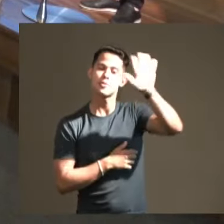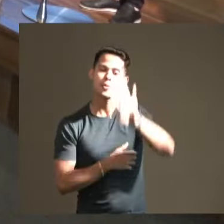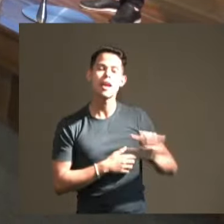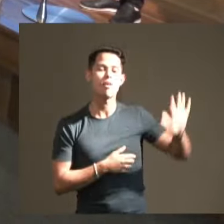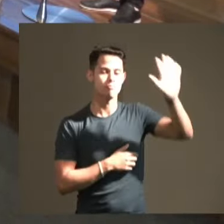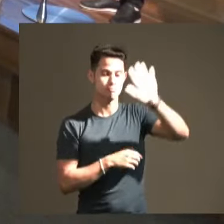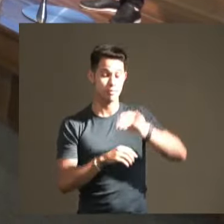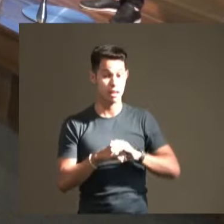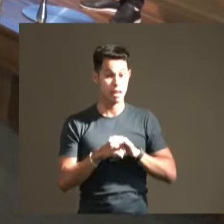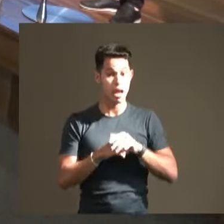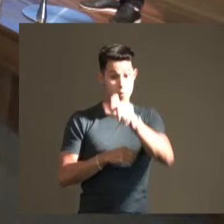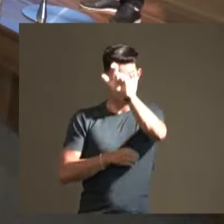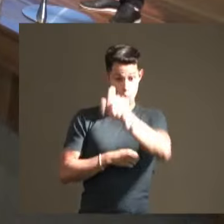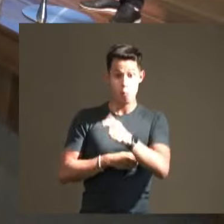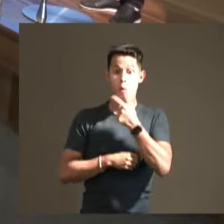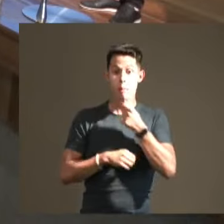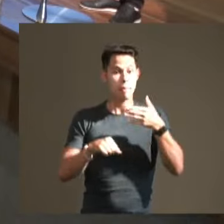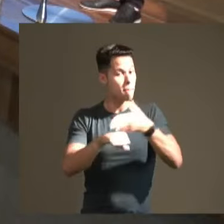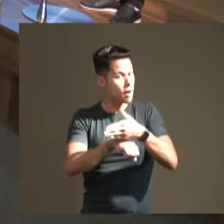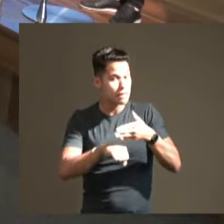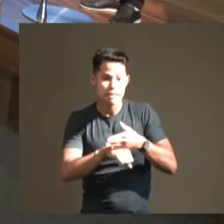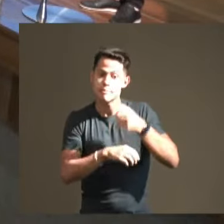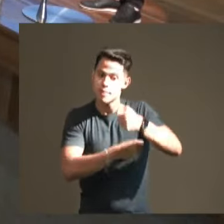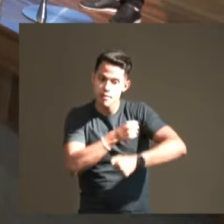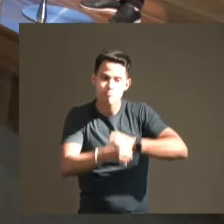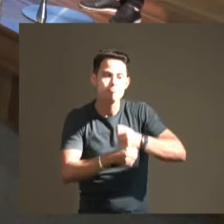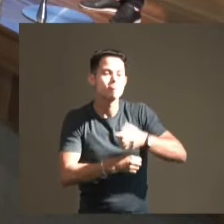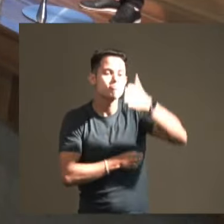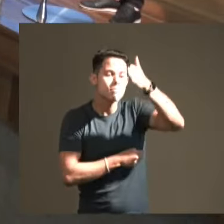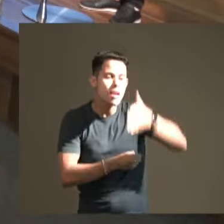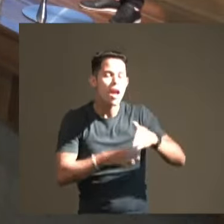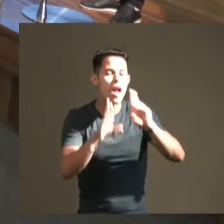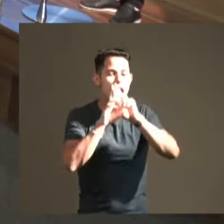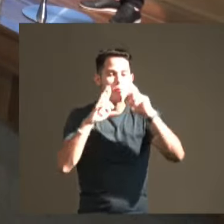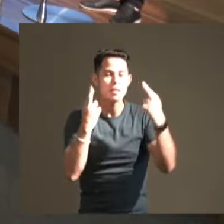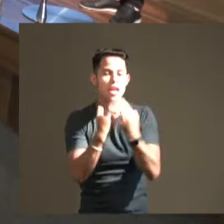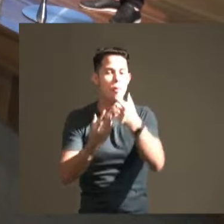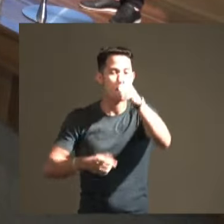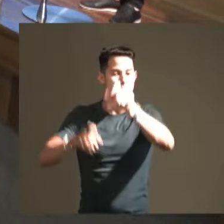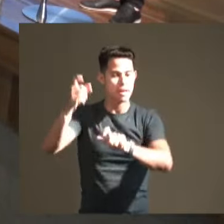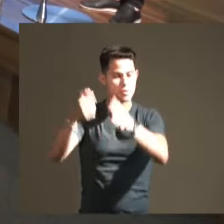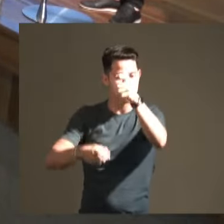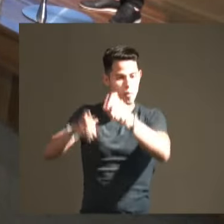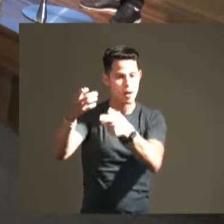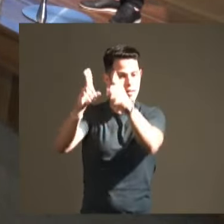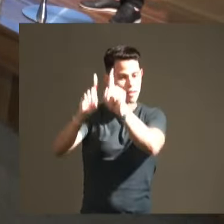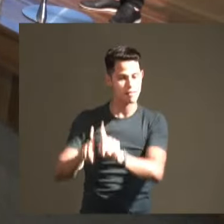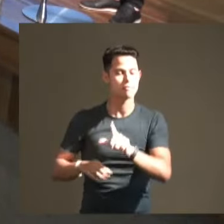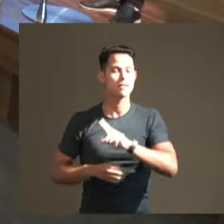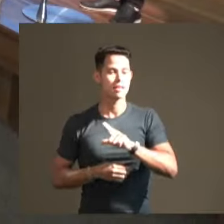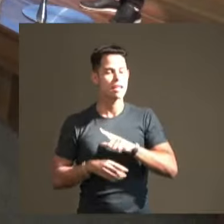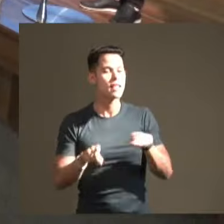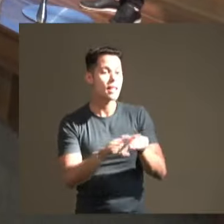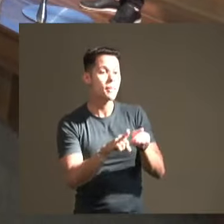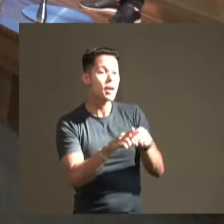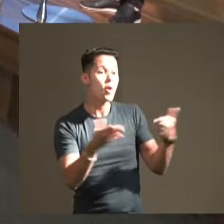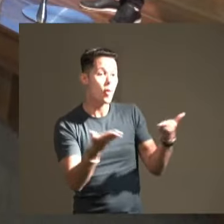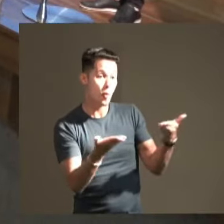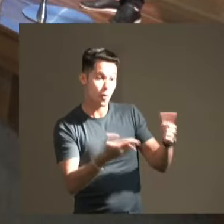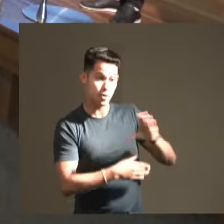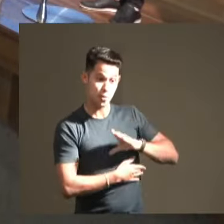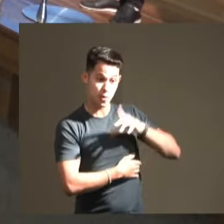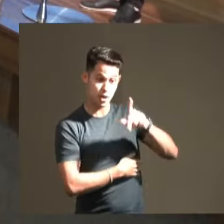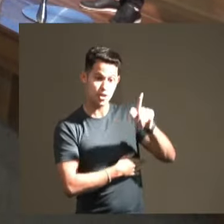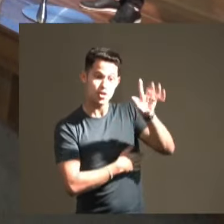anualmente das conferências das partes de Convenção sobre os Direitos da Pessoa com Deficiência e atualmente é coordenador-geral